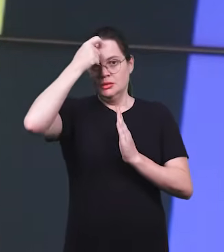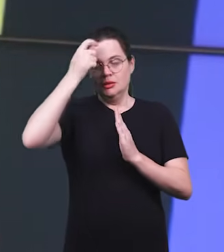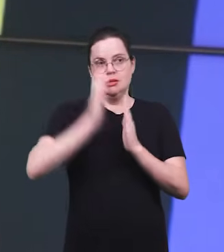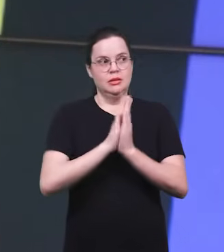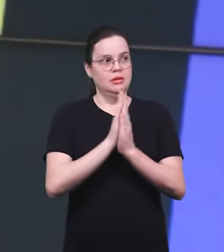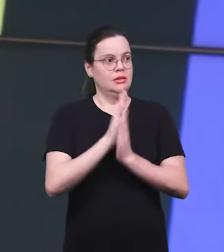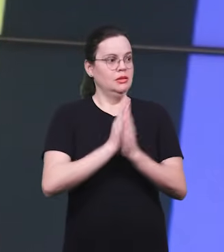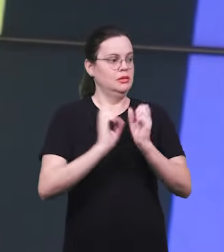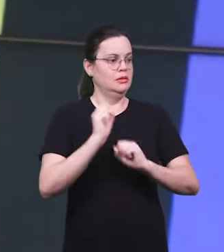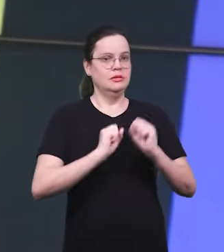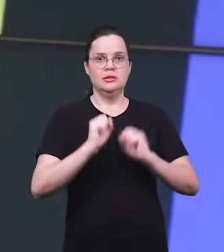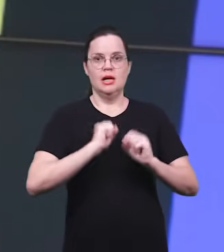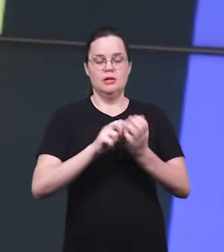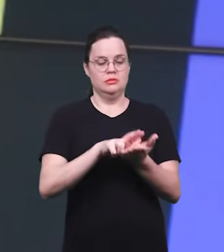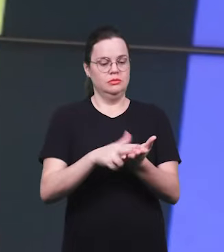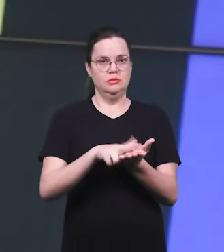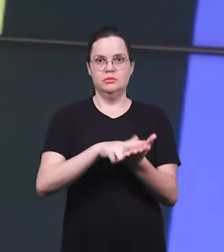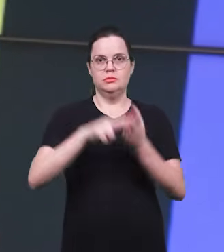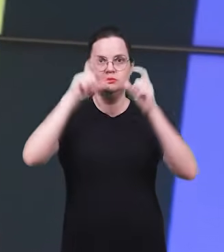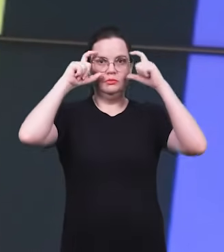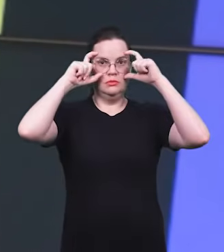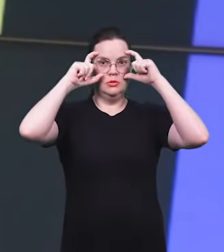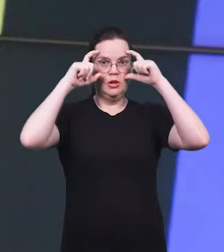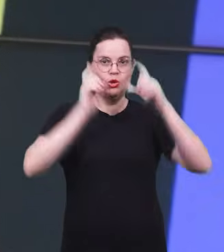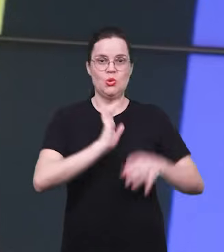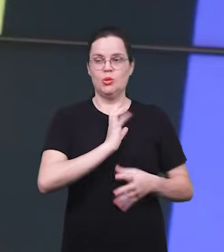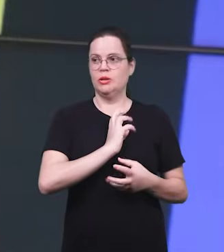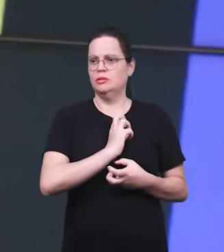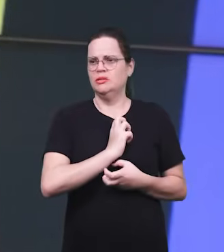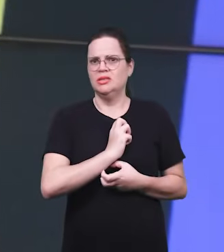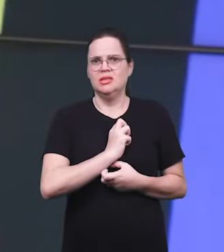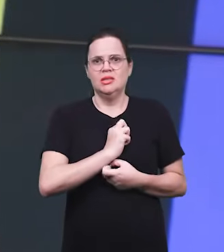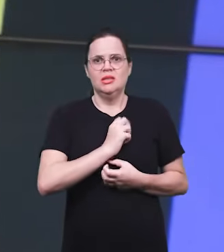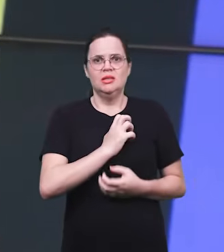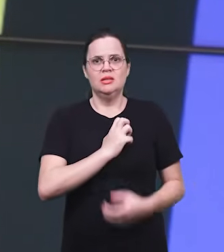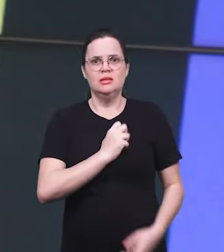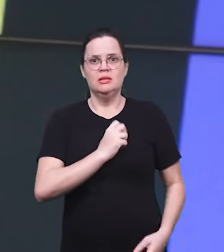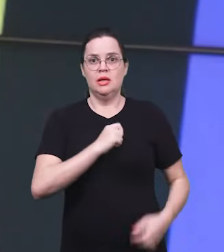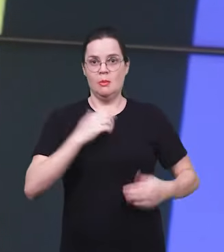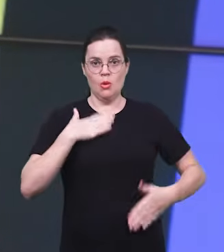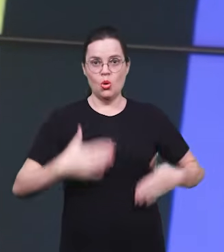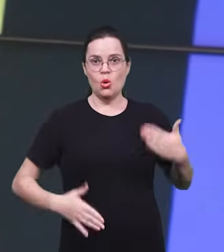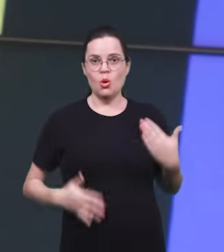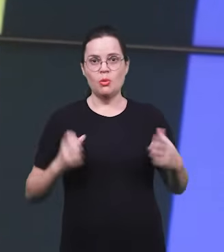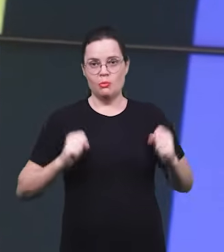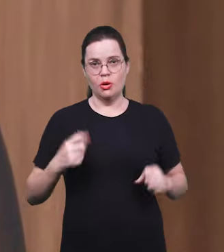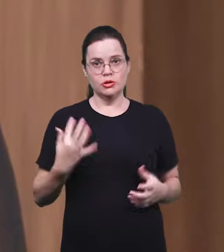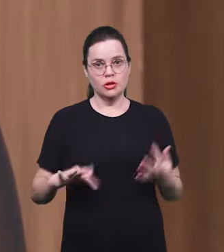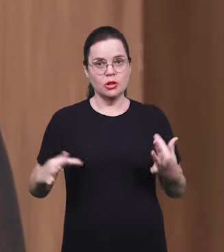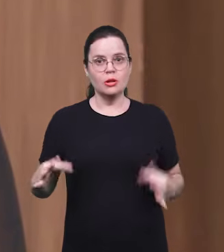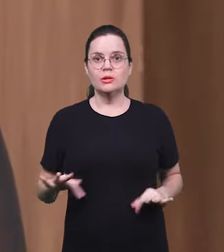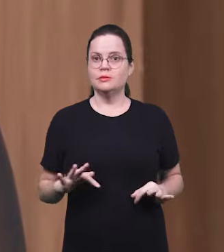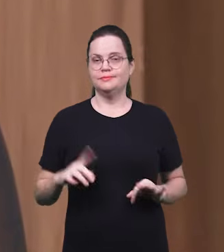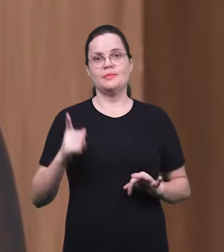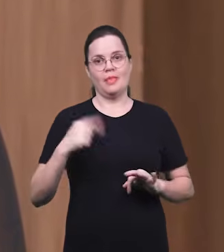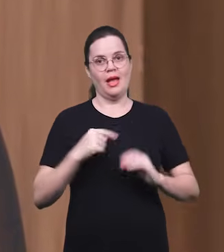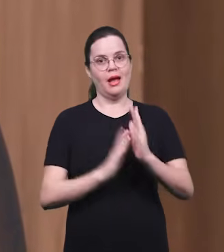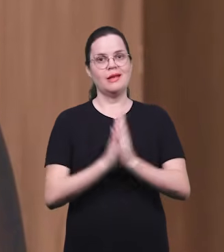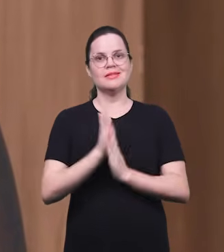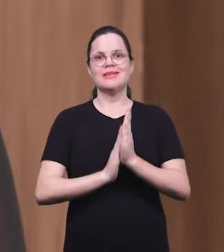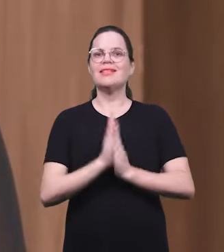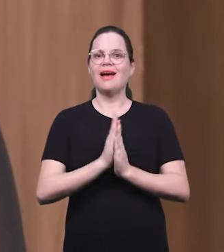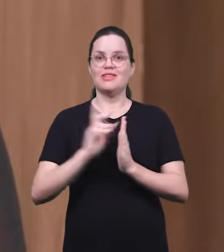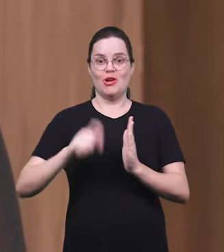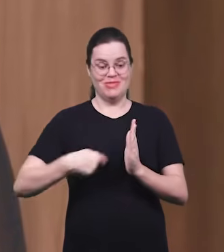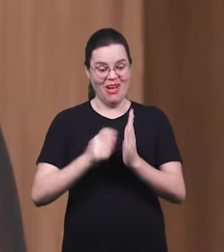deixa inquieto, tira o sono, aperta o coração e pode até causar dor no corpo. Essa é a ansiedade